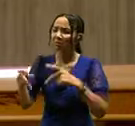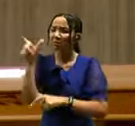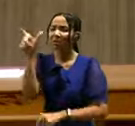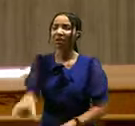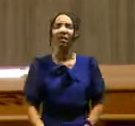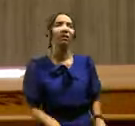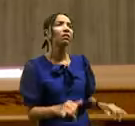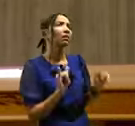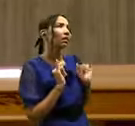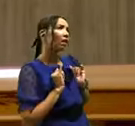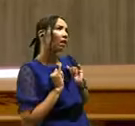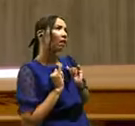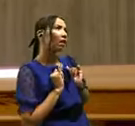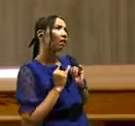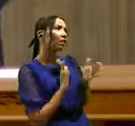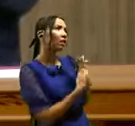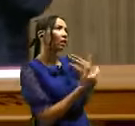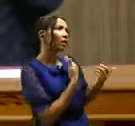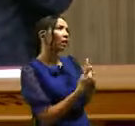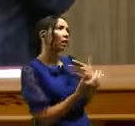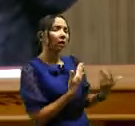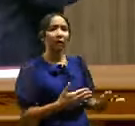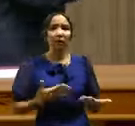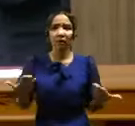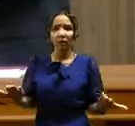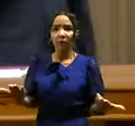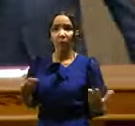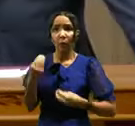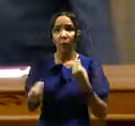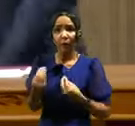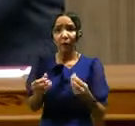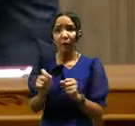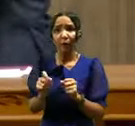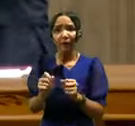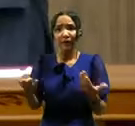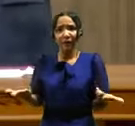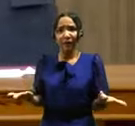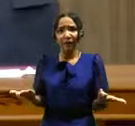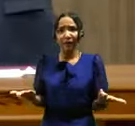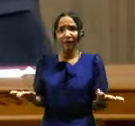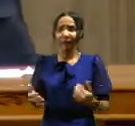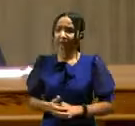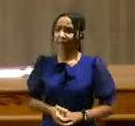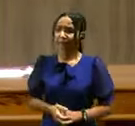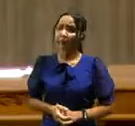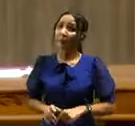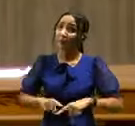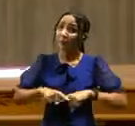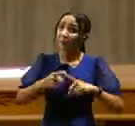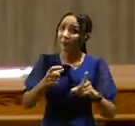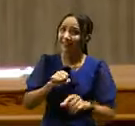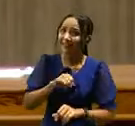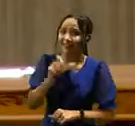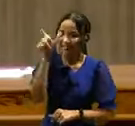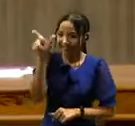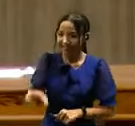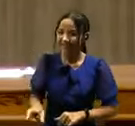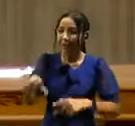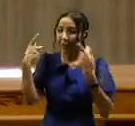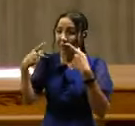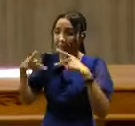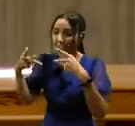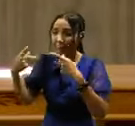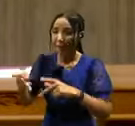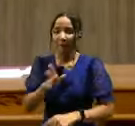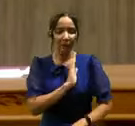tá recebendo que é terra boa Eita glória a Deus só quem é terra boa aí Eita glória pegue na mão desse